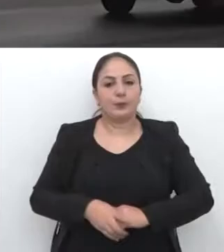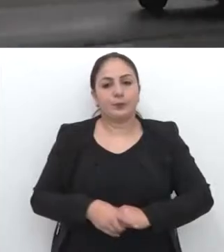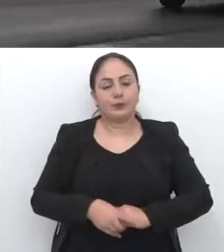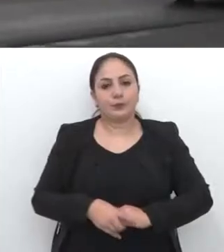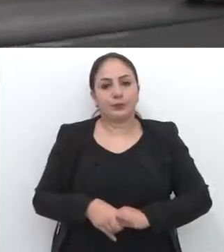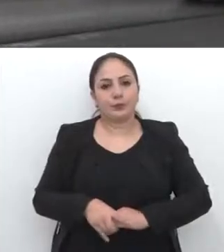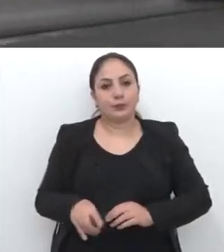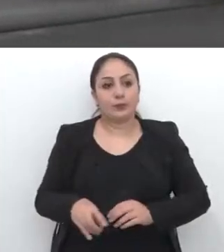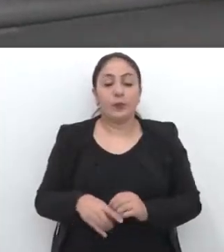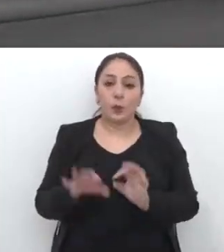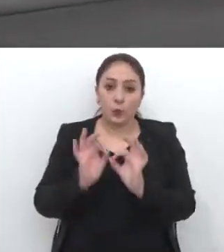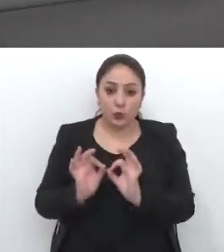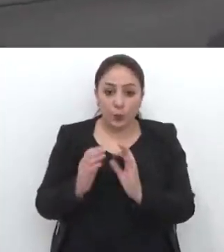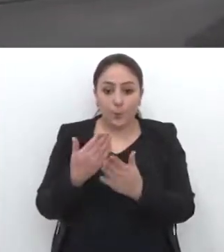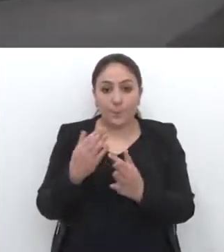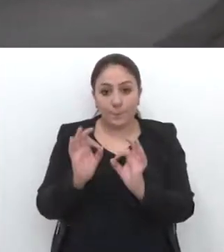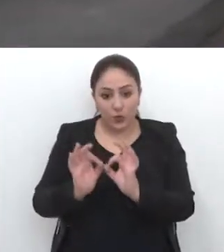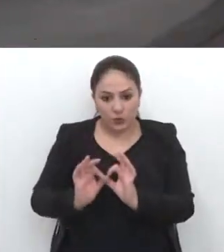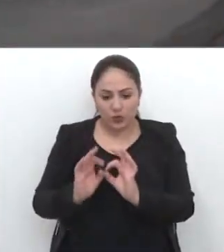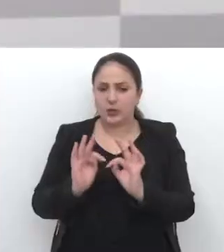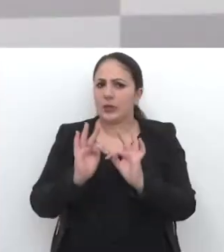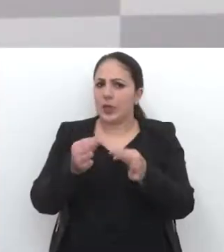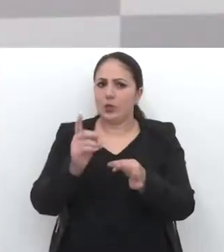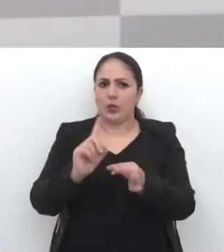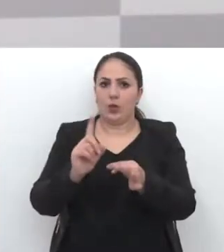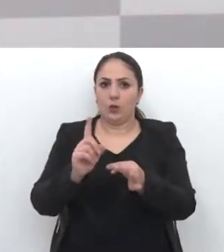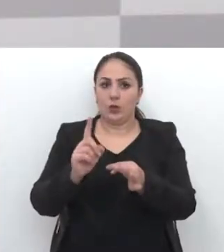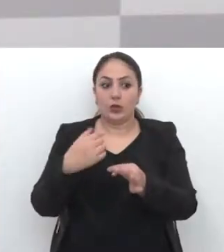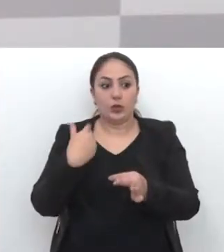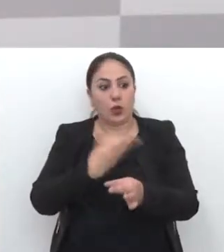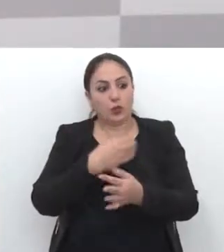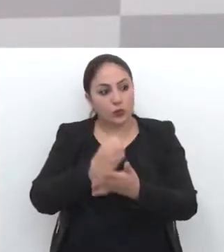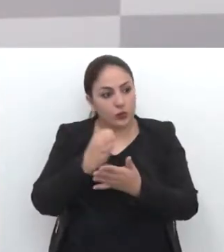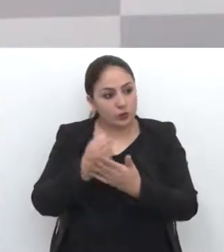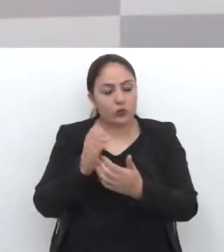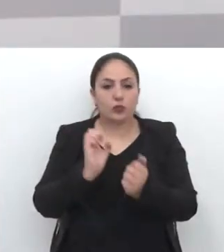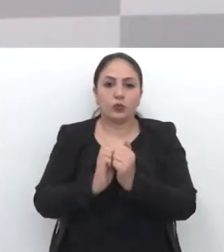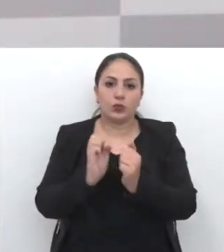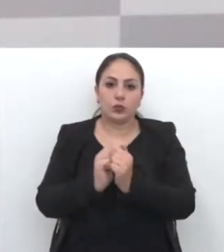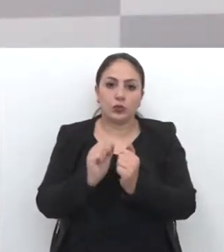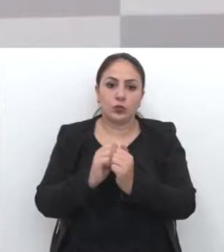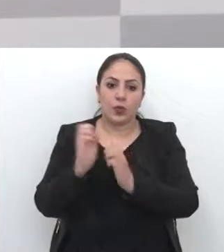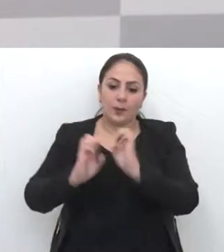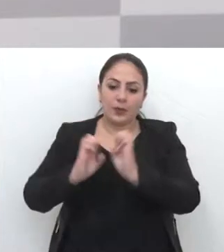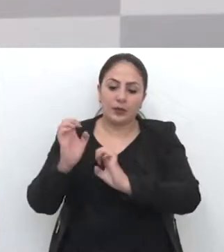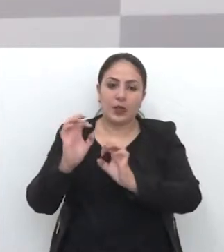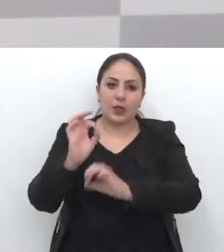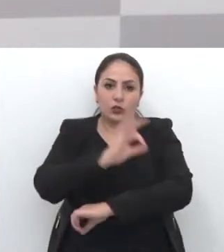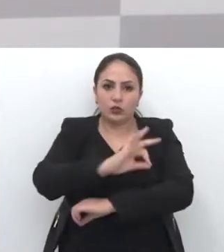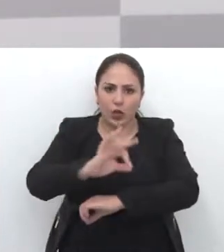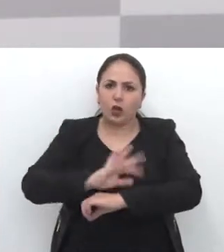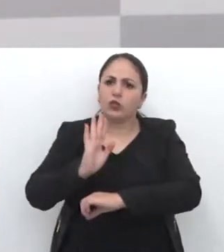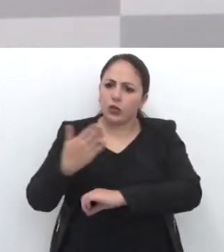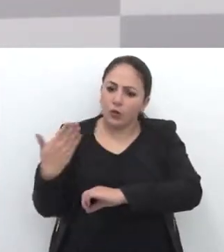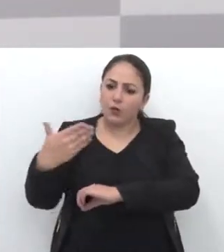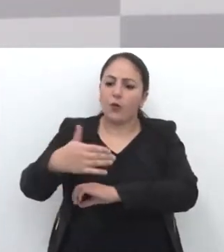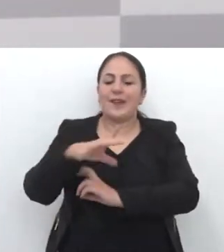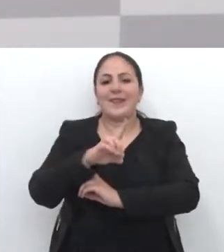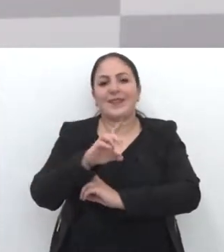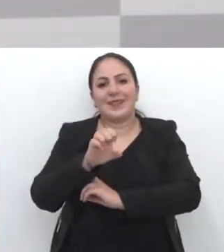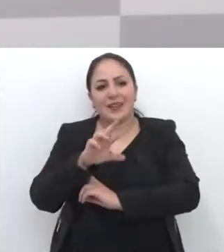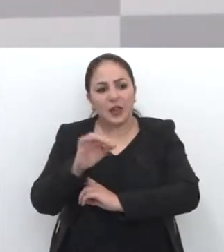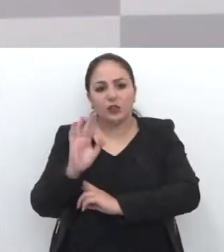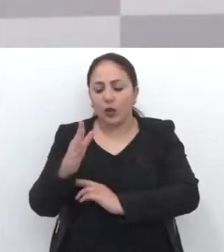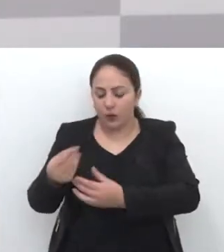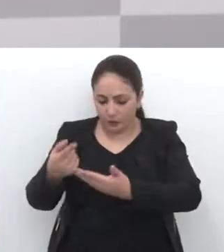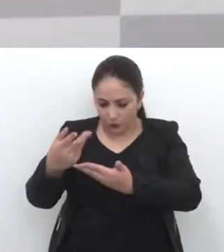Ele apresentou um projeto, porém não de forma técnica, que é o que nós contratamos junto com os empresários, um engenheiro que já esteve